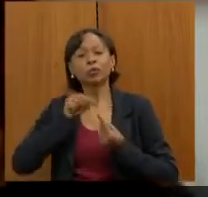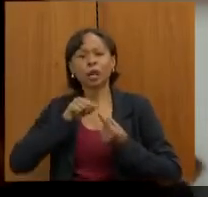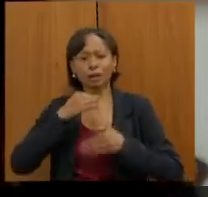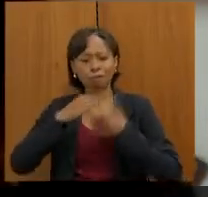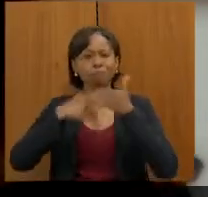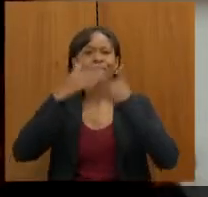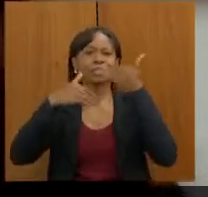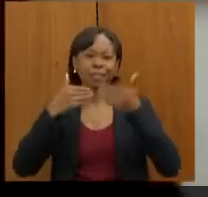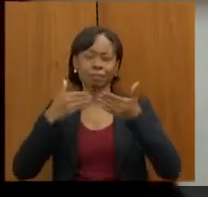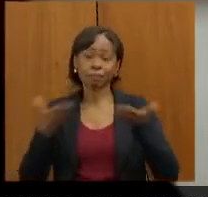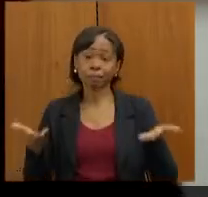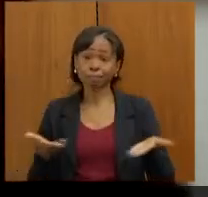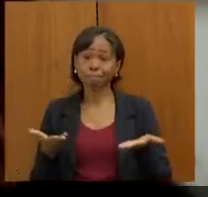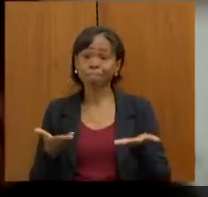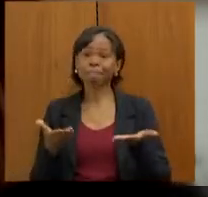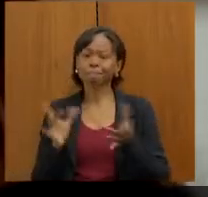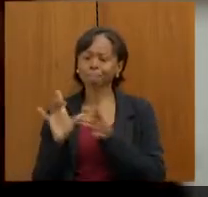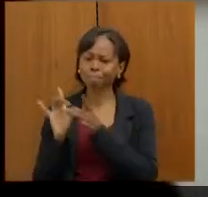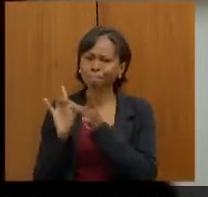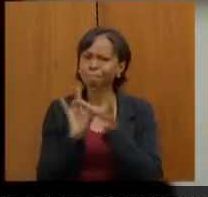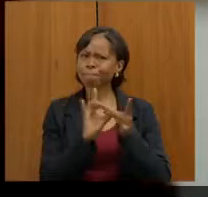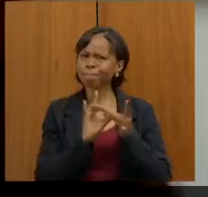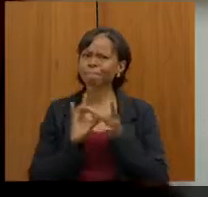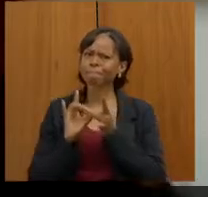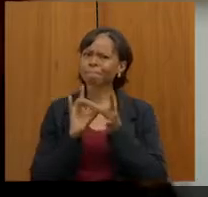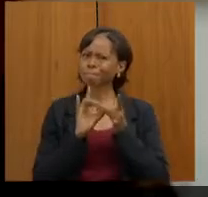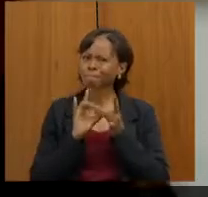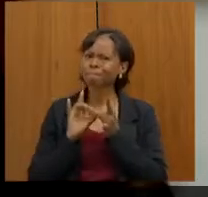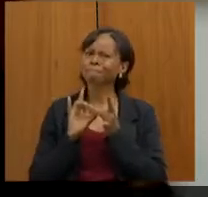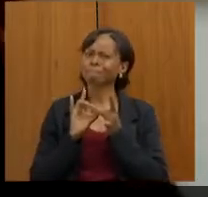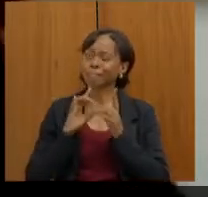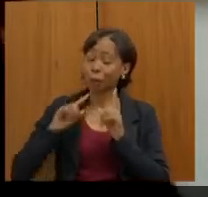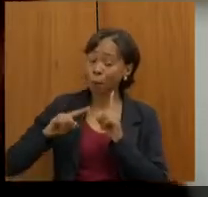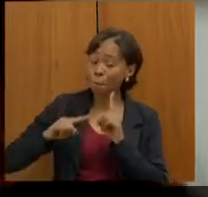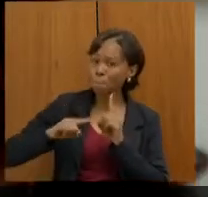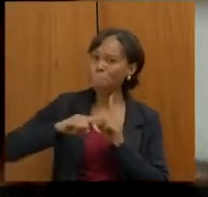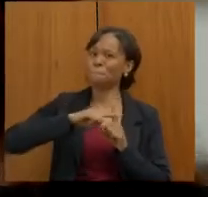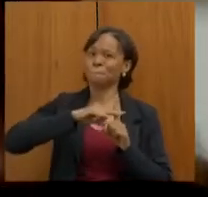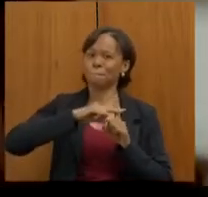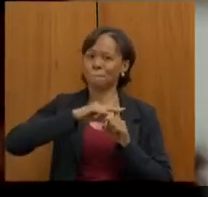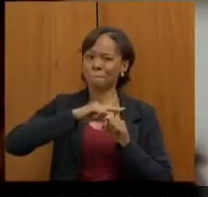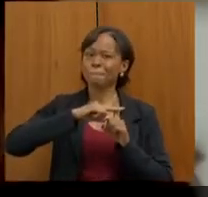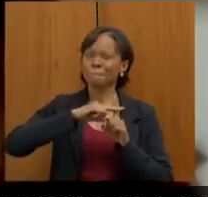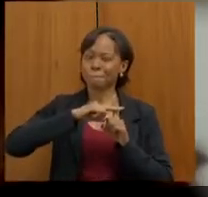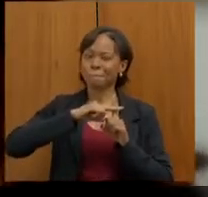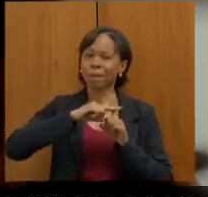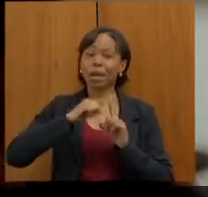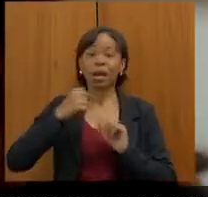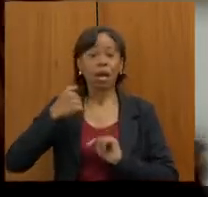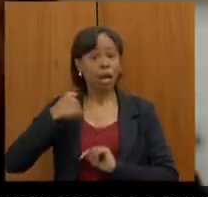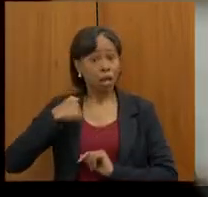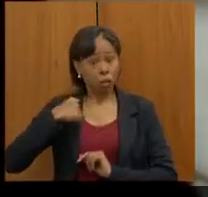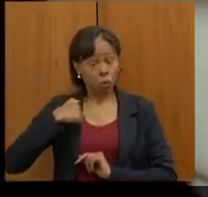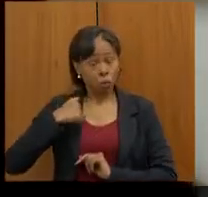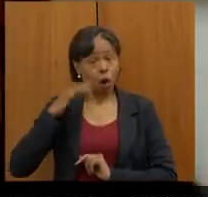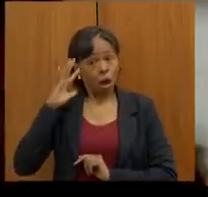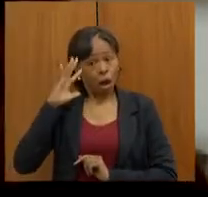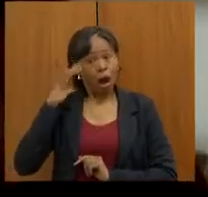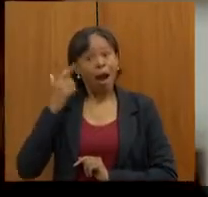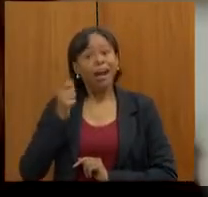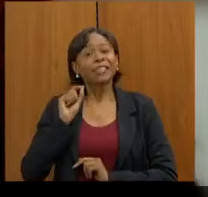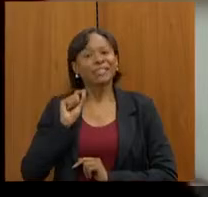união entre nós é extremamente positivo e eu acho deputada Ana Paula